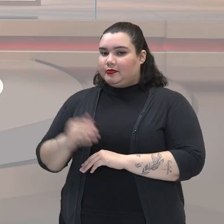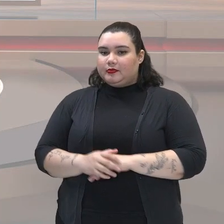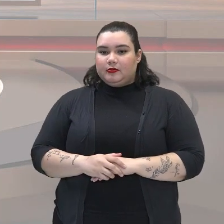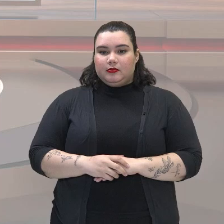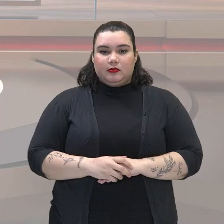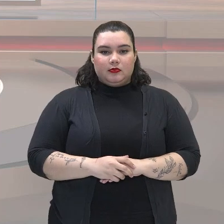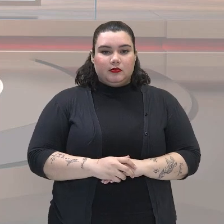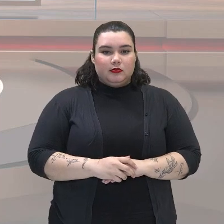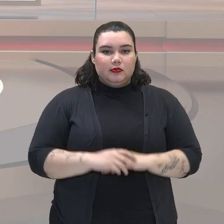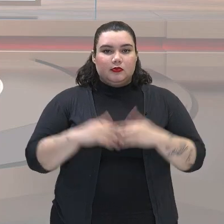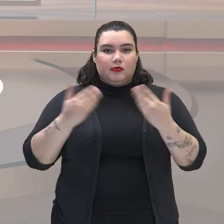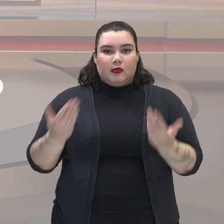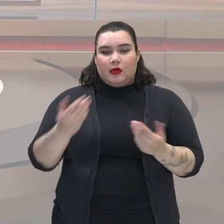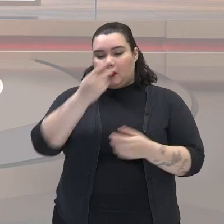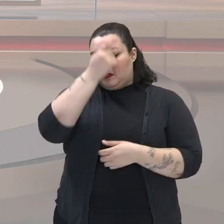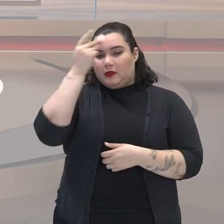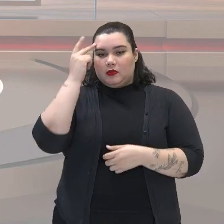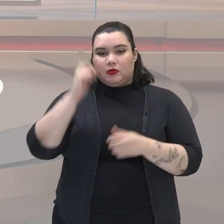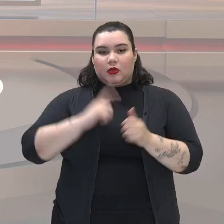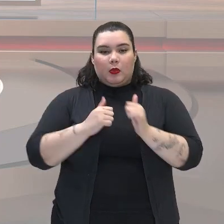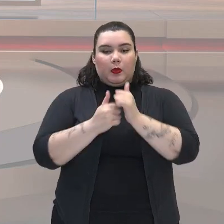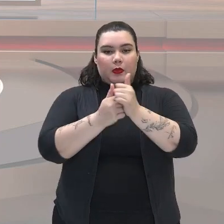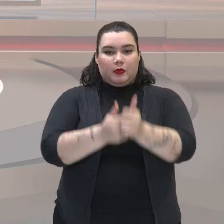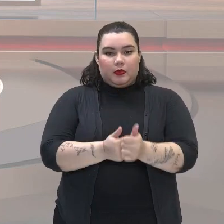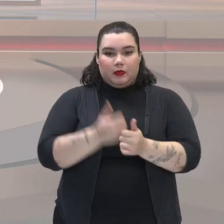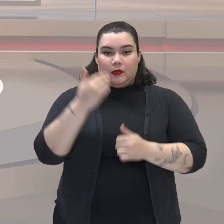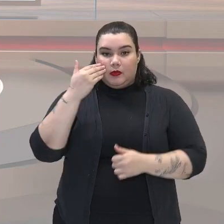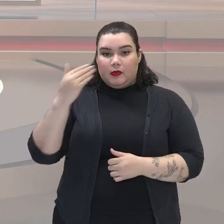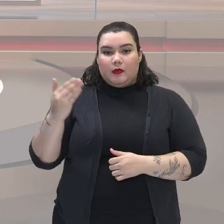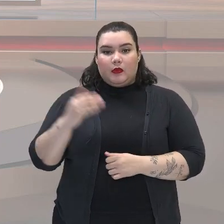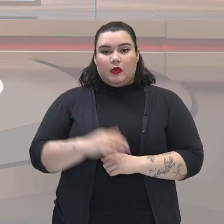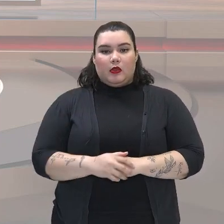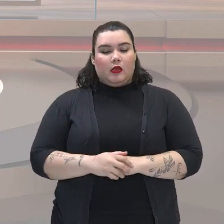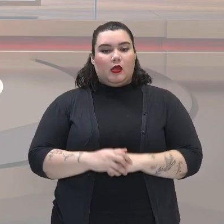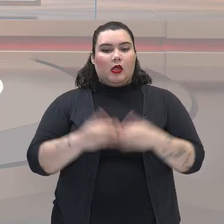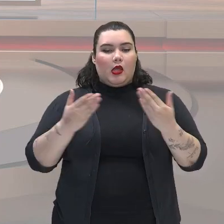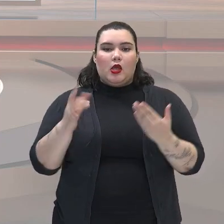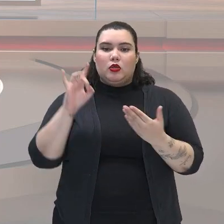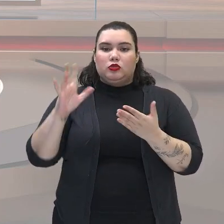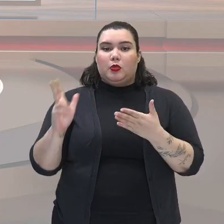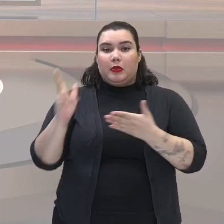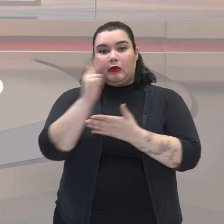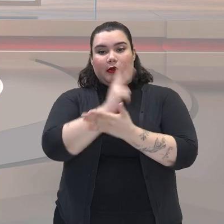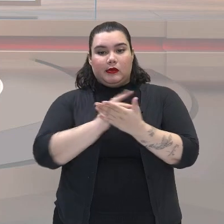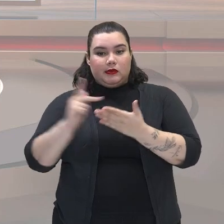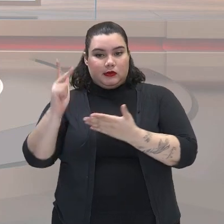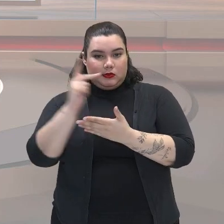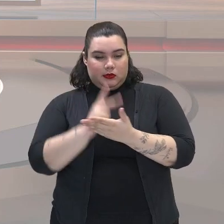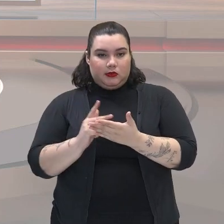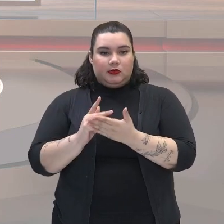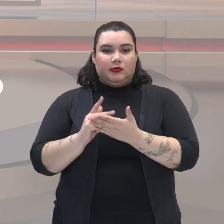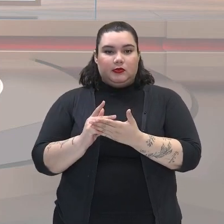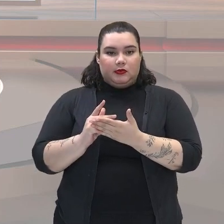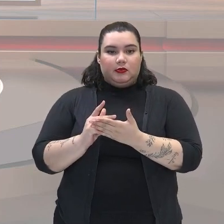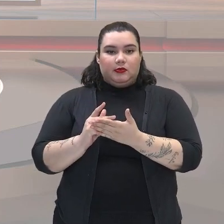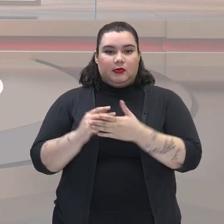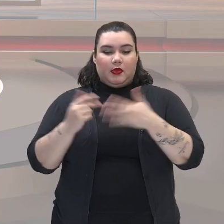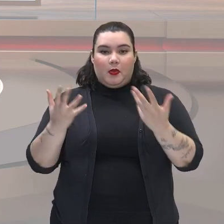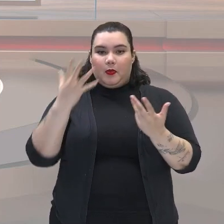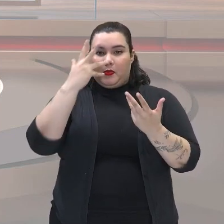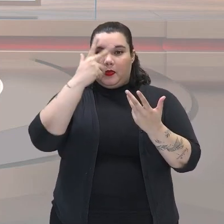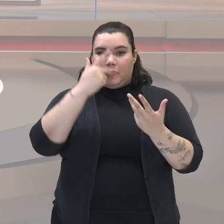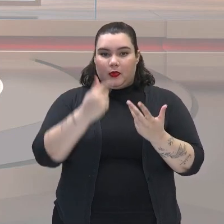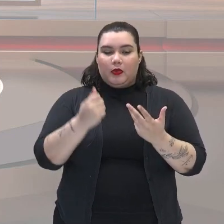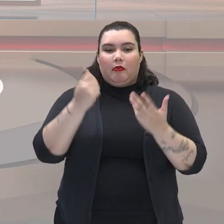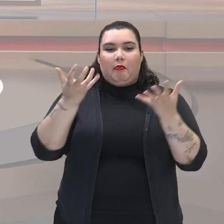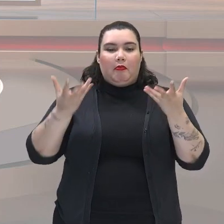parte das pessoas que lhes acompanhavam, né? Claro que é uma ilustração. Não era tão bonitinho, nem tudo eram